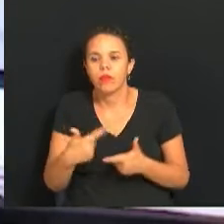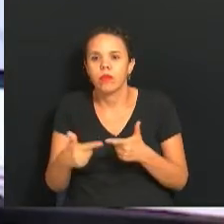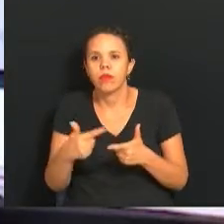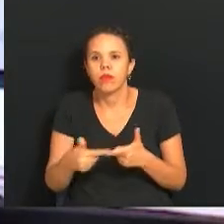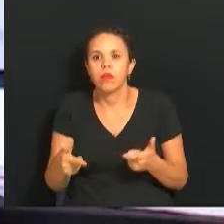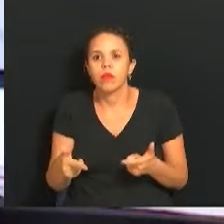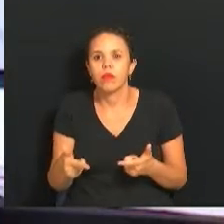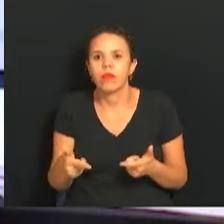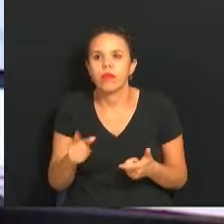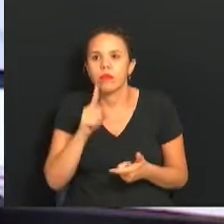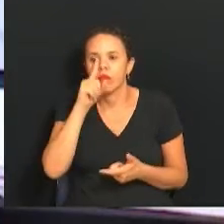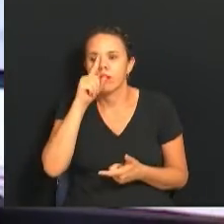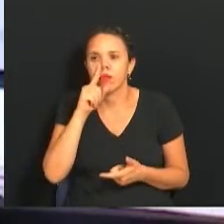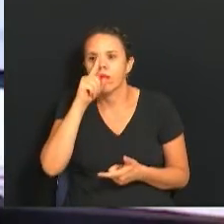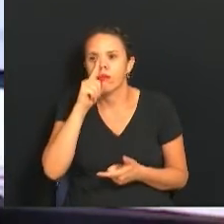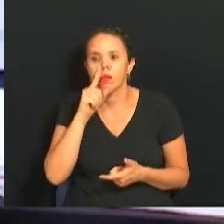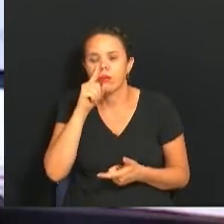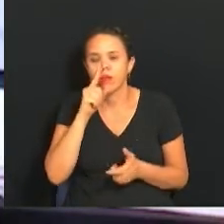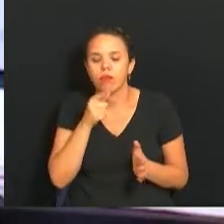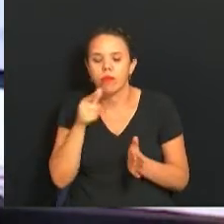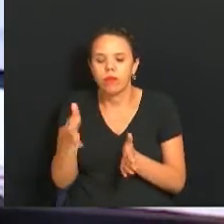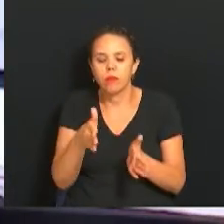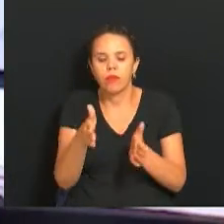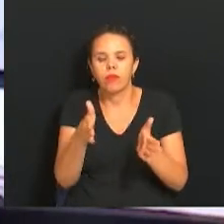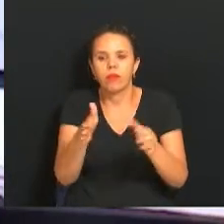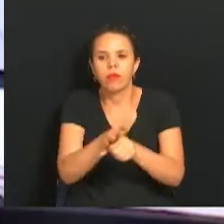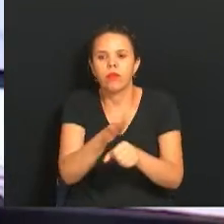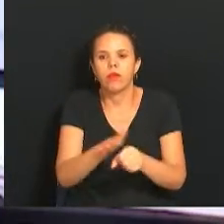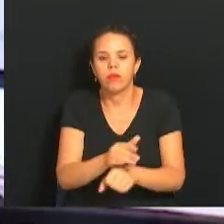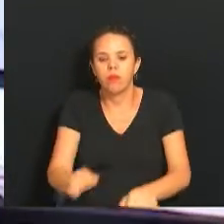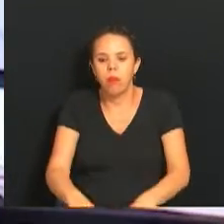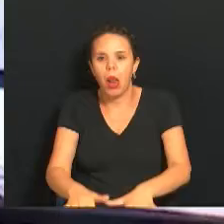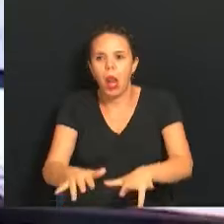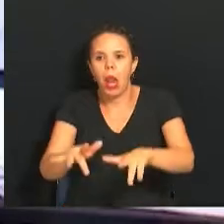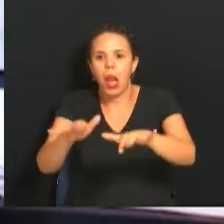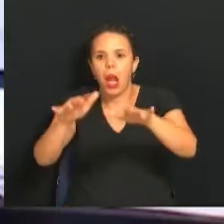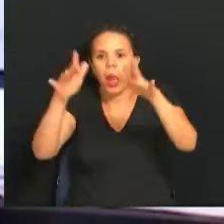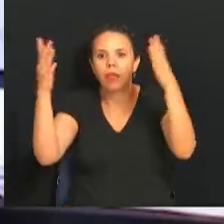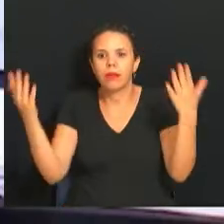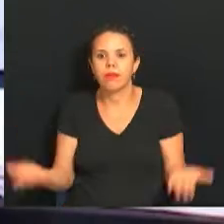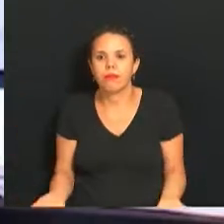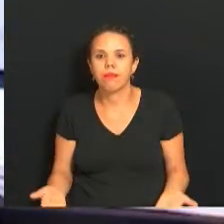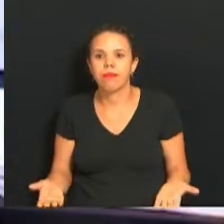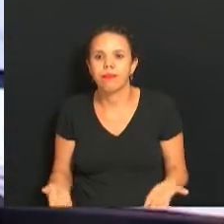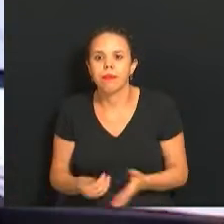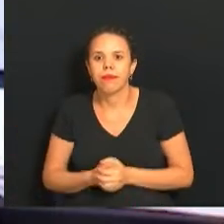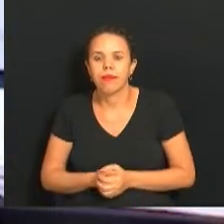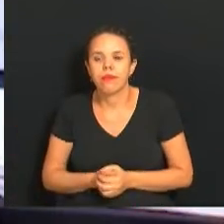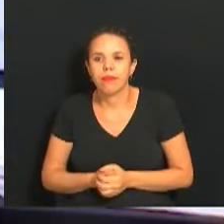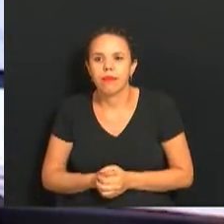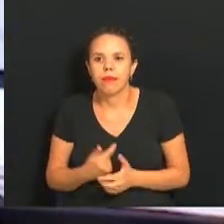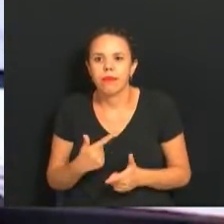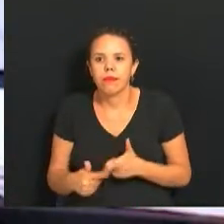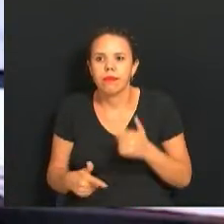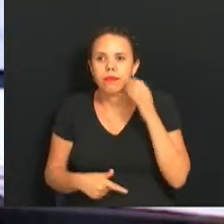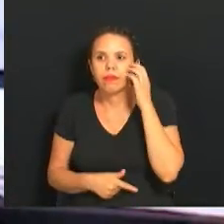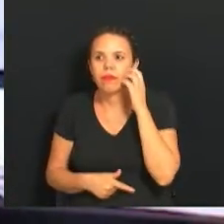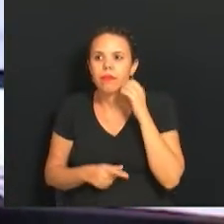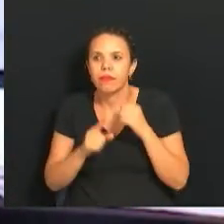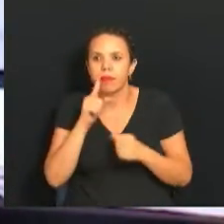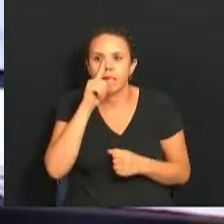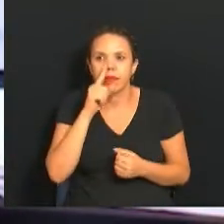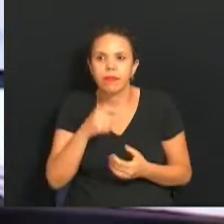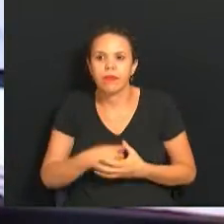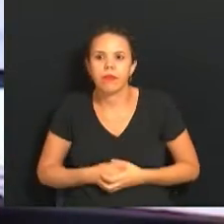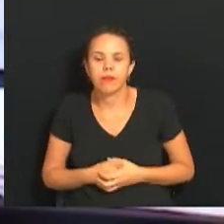que tem mais risco, porque o córrego já encheu e já, enfim, colocou a população ali numa situação de muito risco,